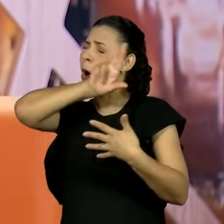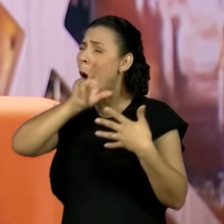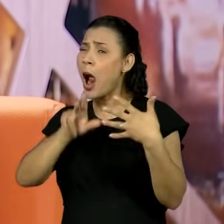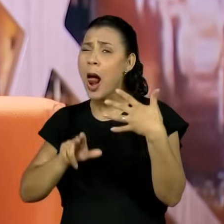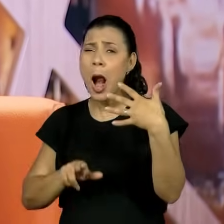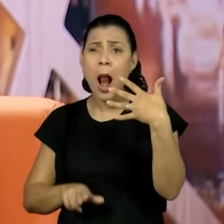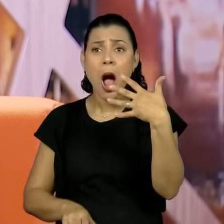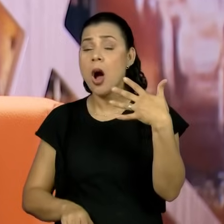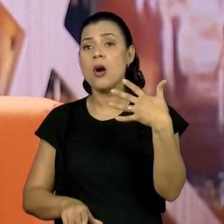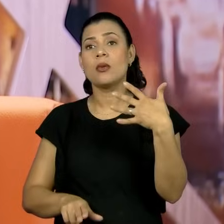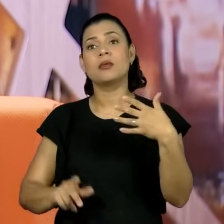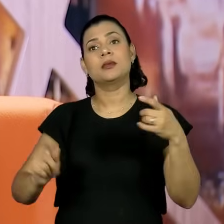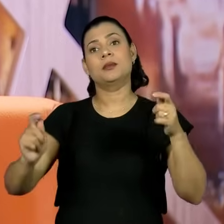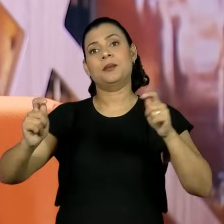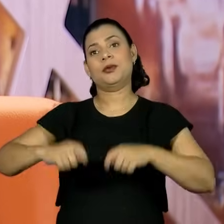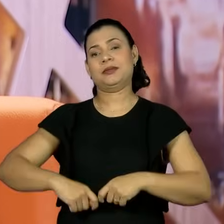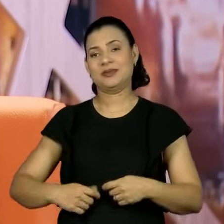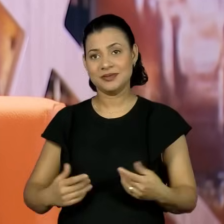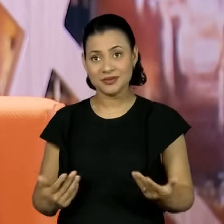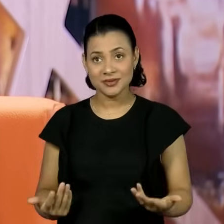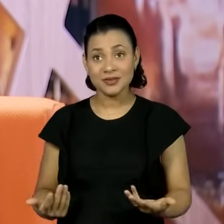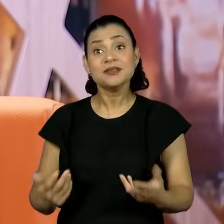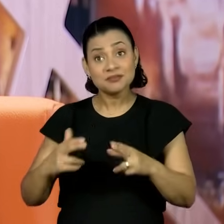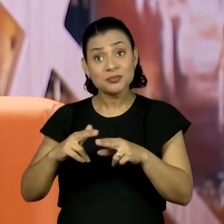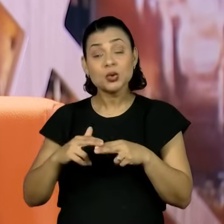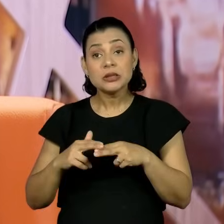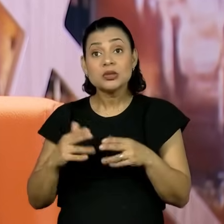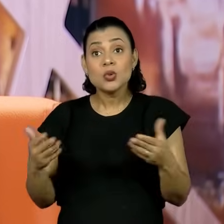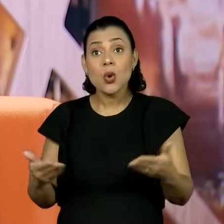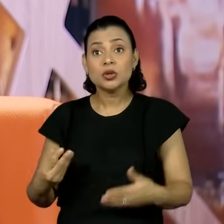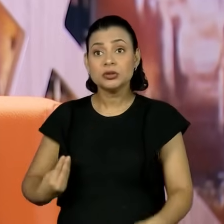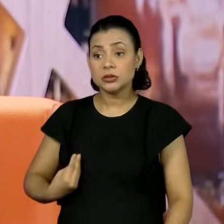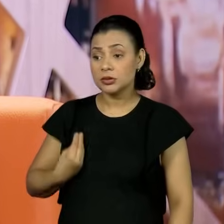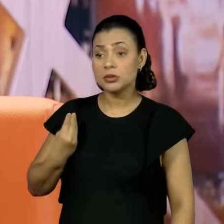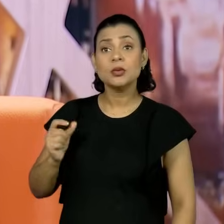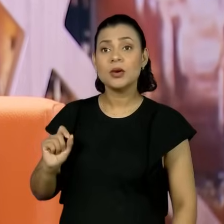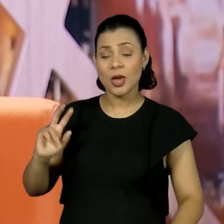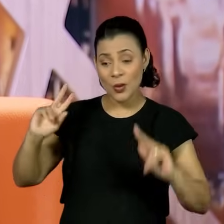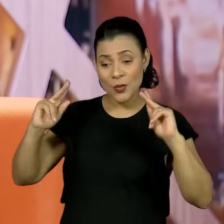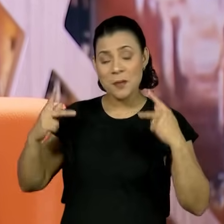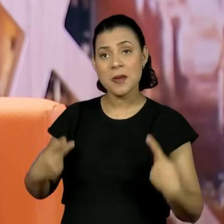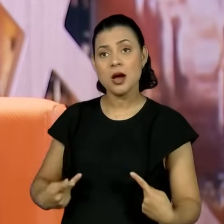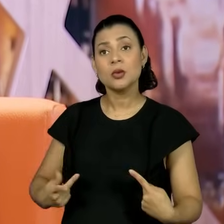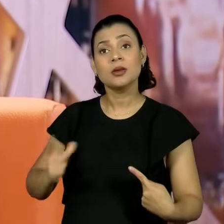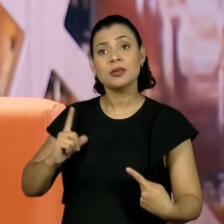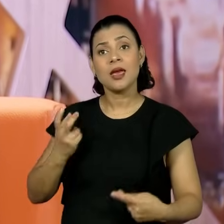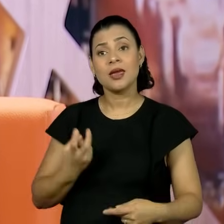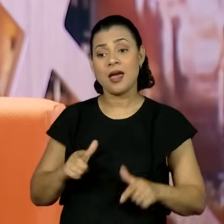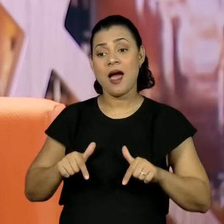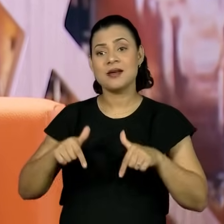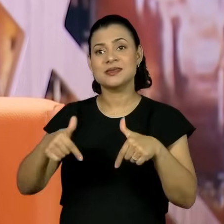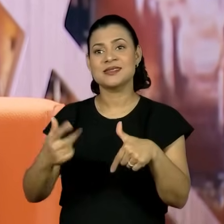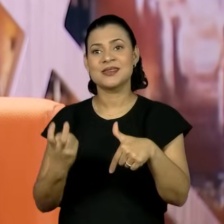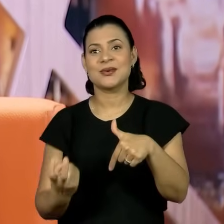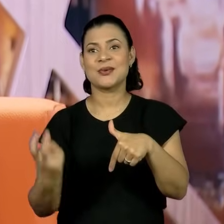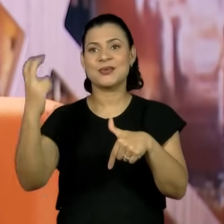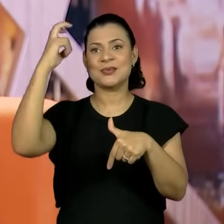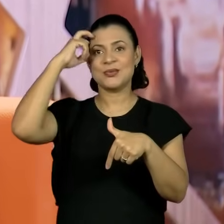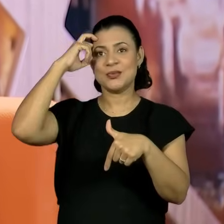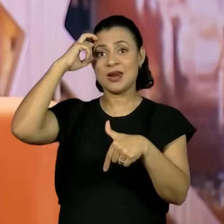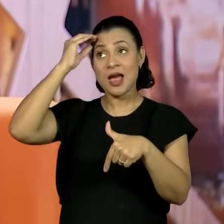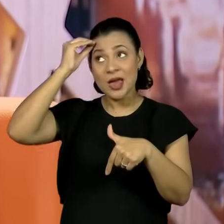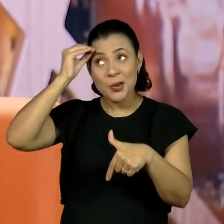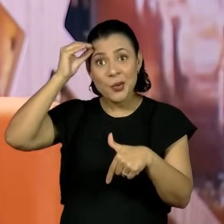Das nossas várias possibilidades da gente existir. E, ao existir, a gente produz cultura. E, ao produzir cultura, a gente produz